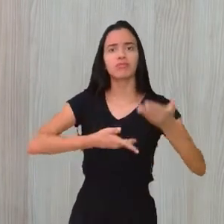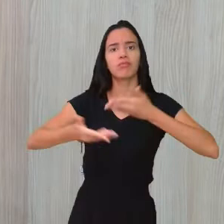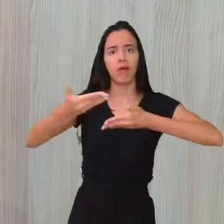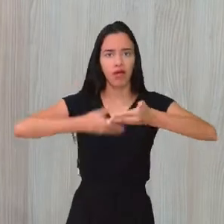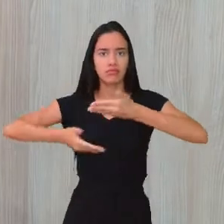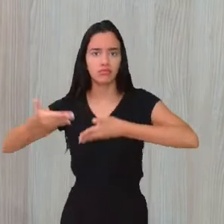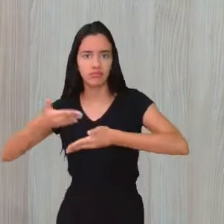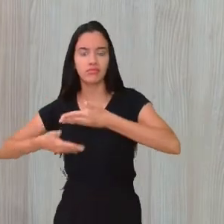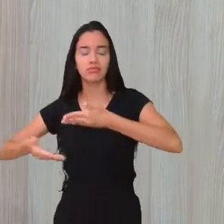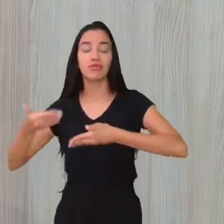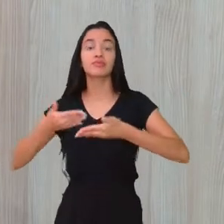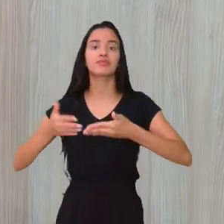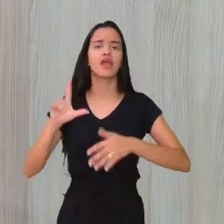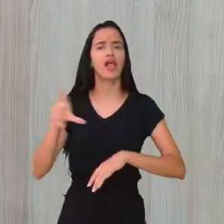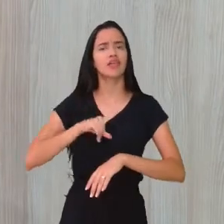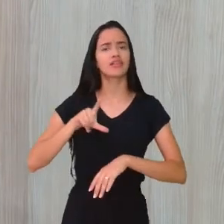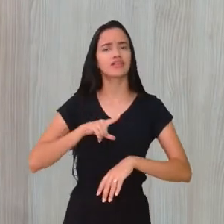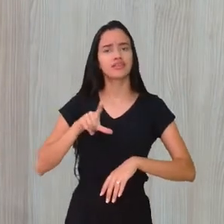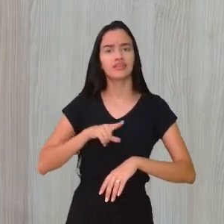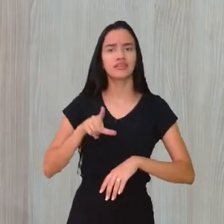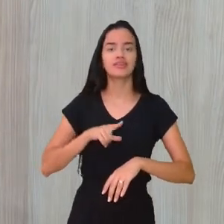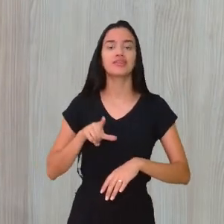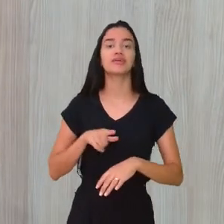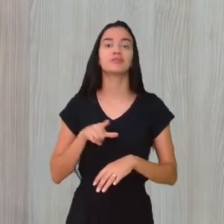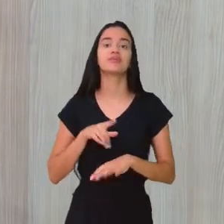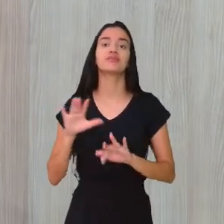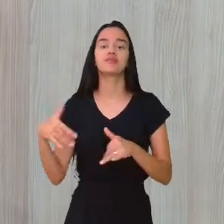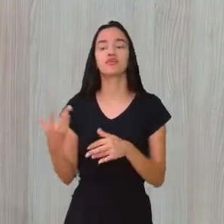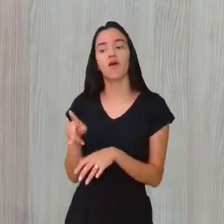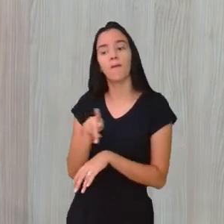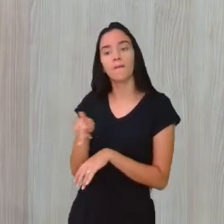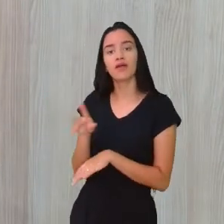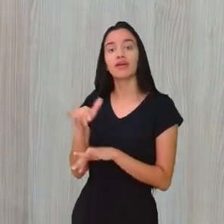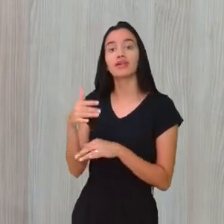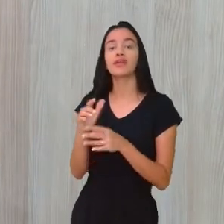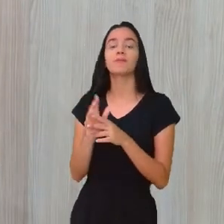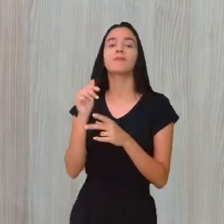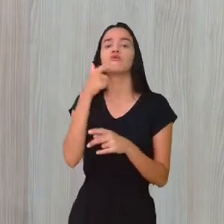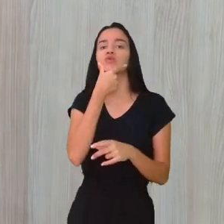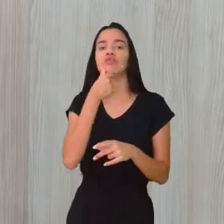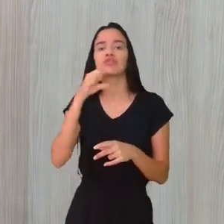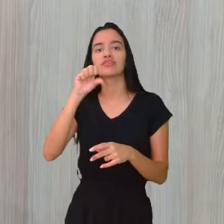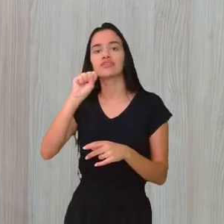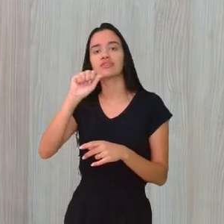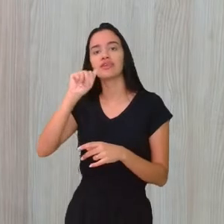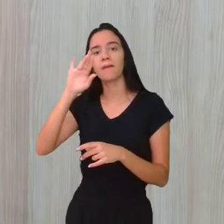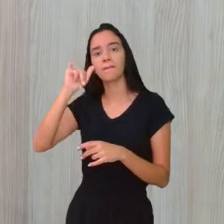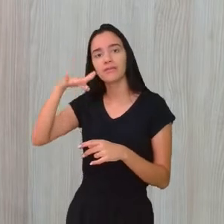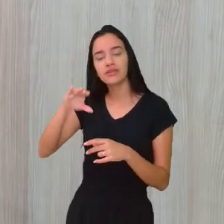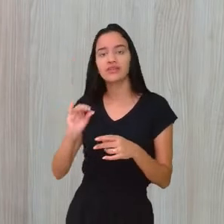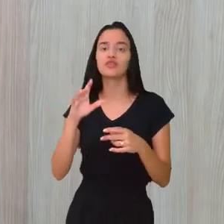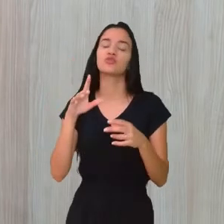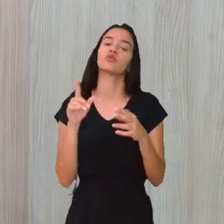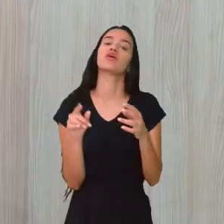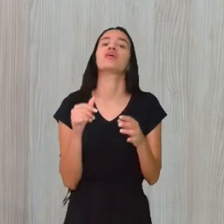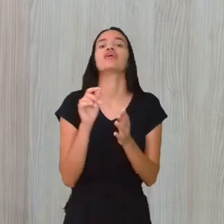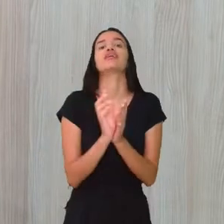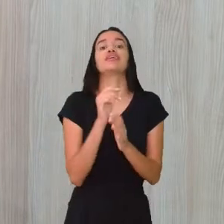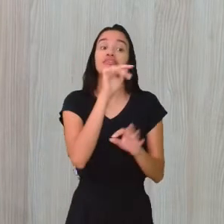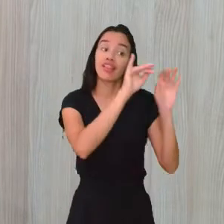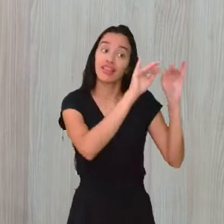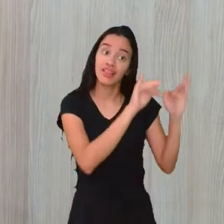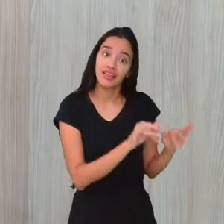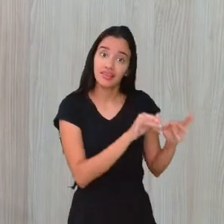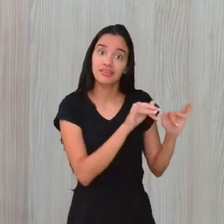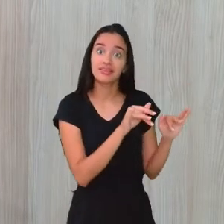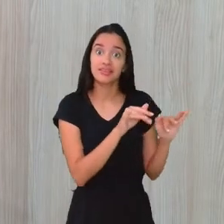aula. Então, ó, já temos aqui, professora Adriana, já temos Sabino, certo? Sabino, que já está